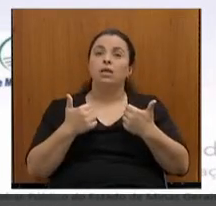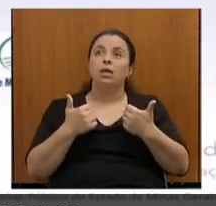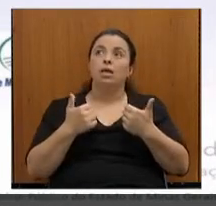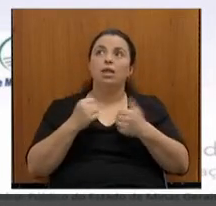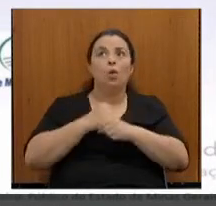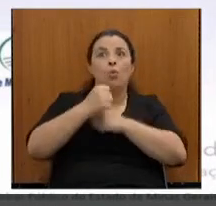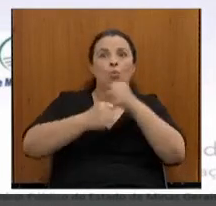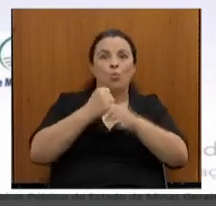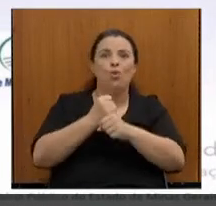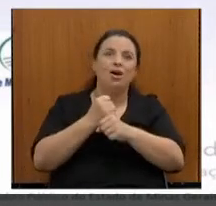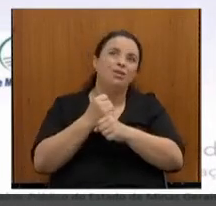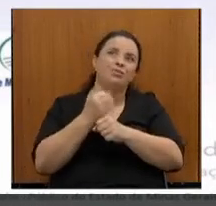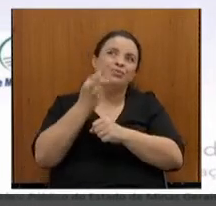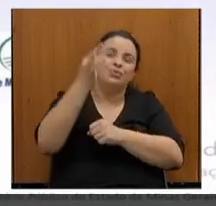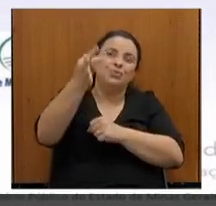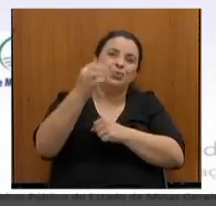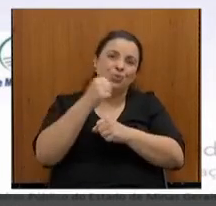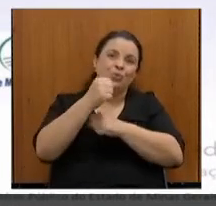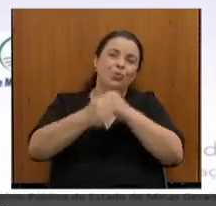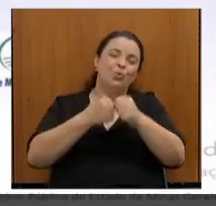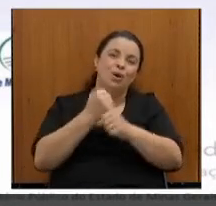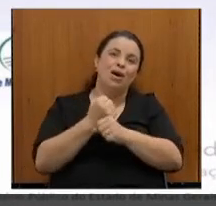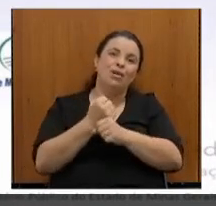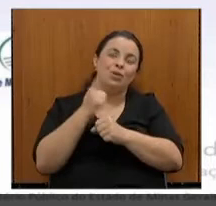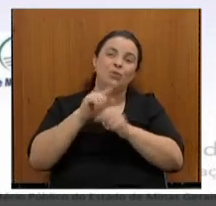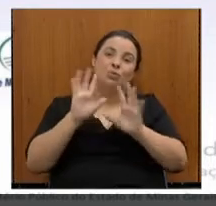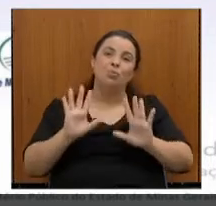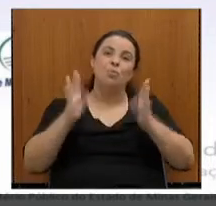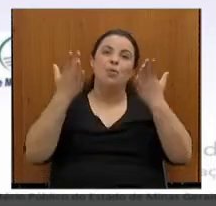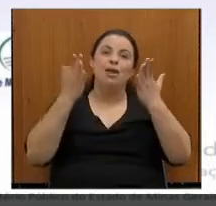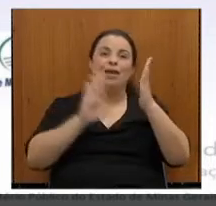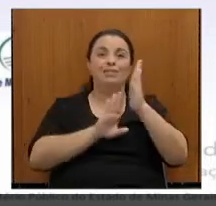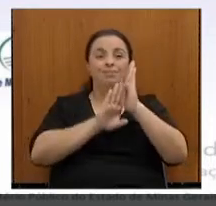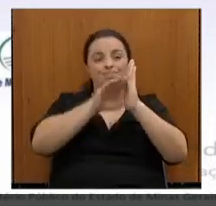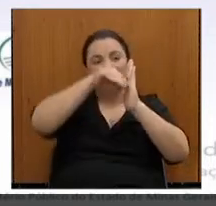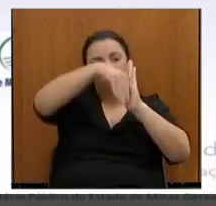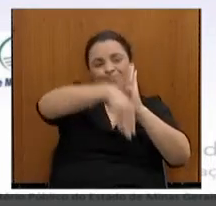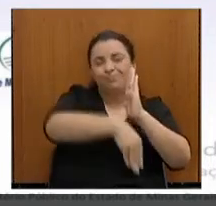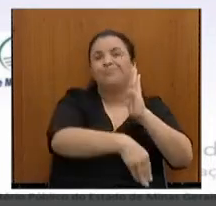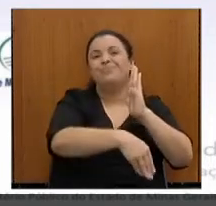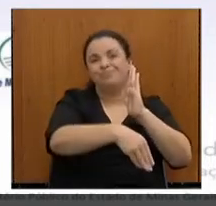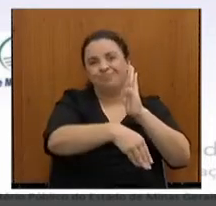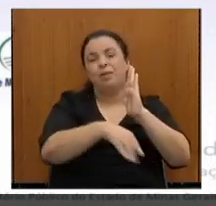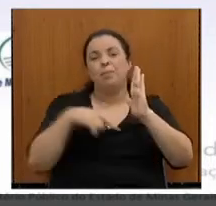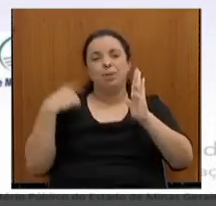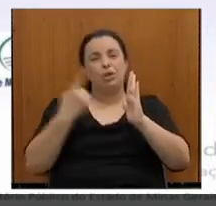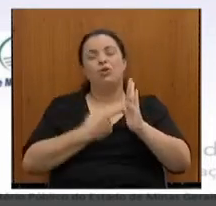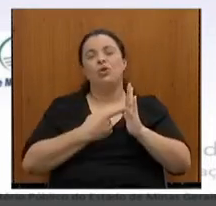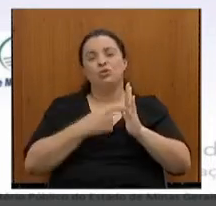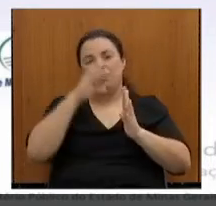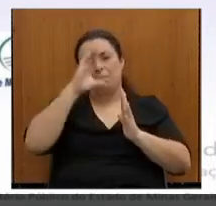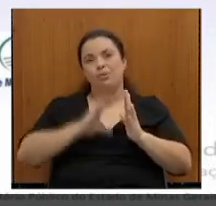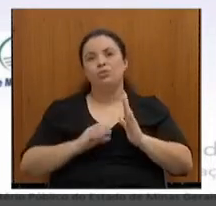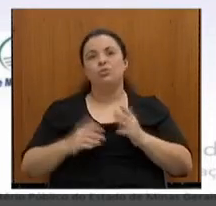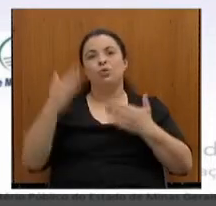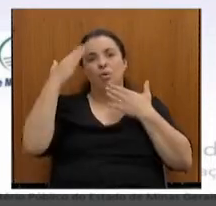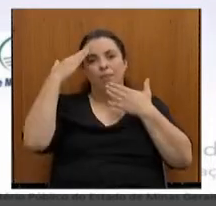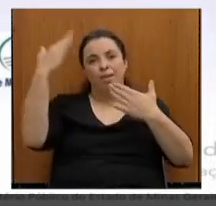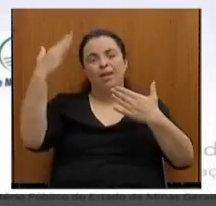números menos constrangedores para todos nós como cidadãos. Muito obrigada.